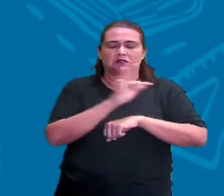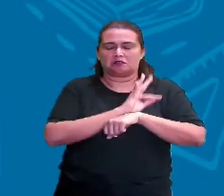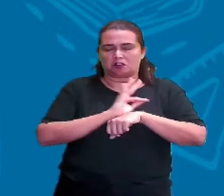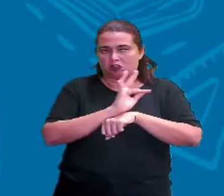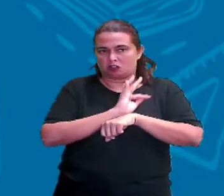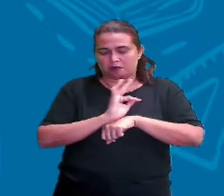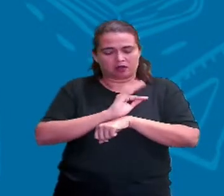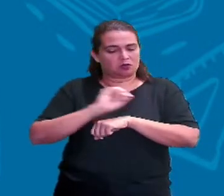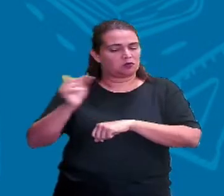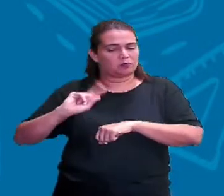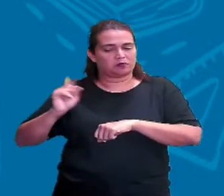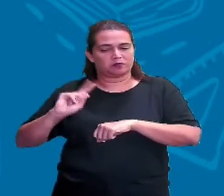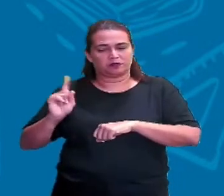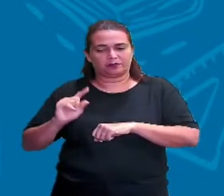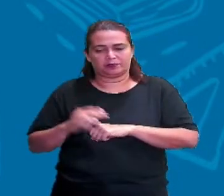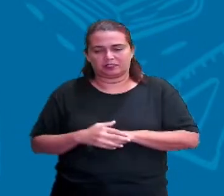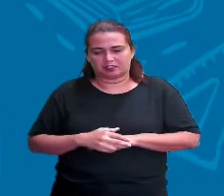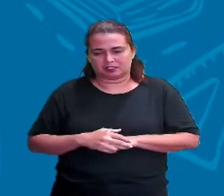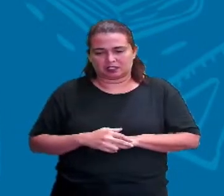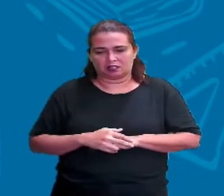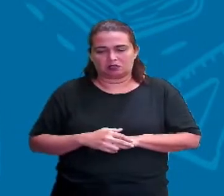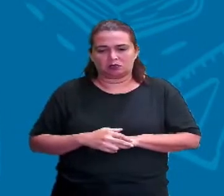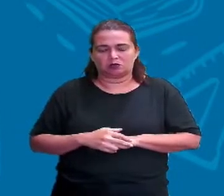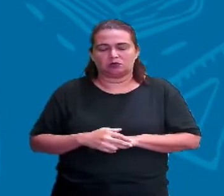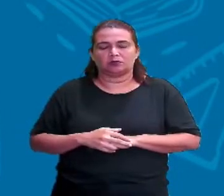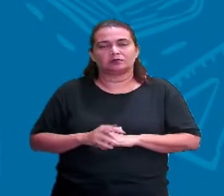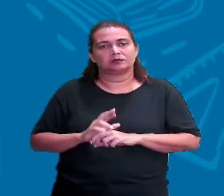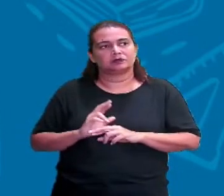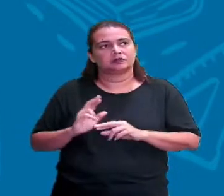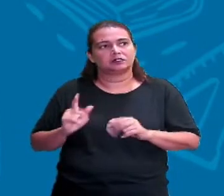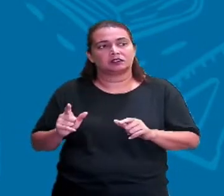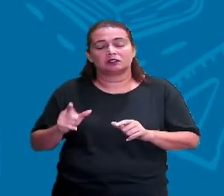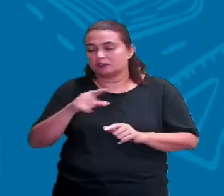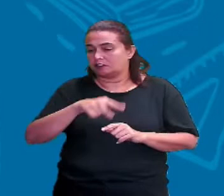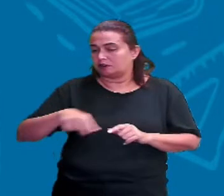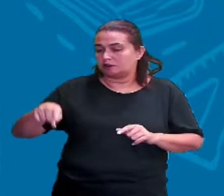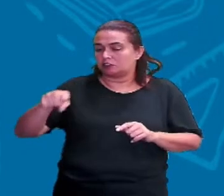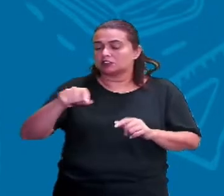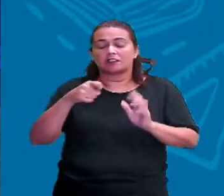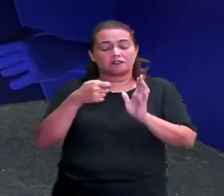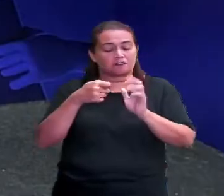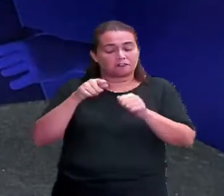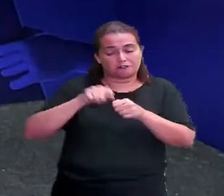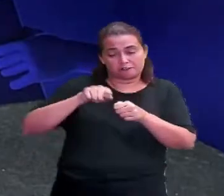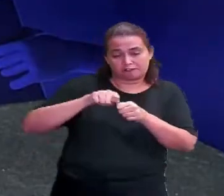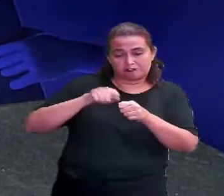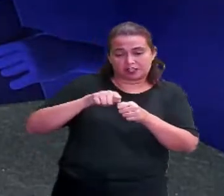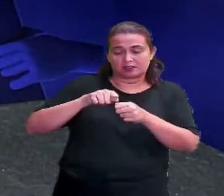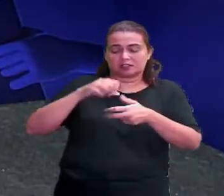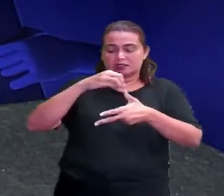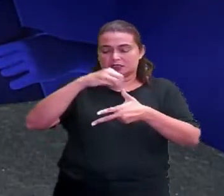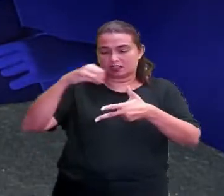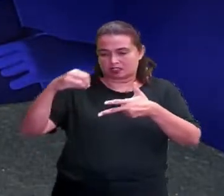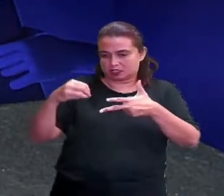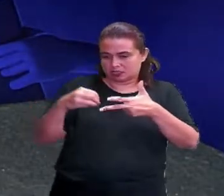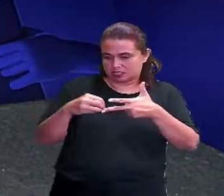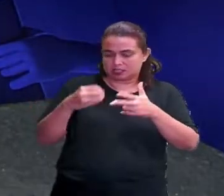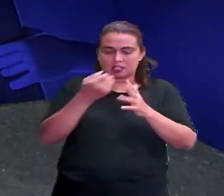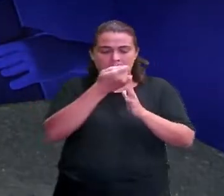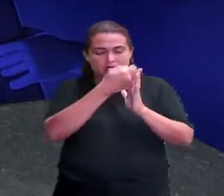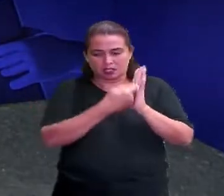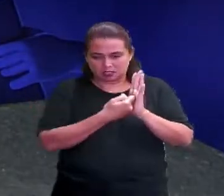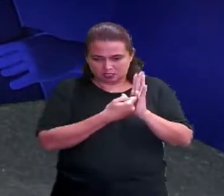são utilizadas na linguagem formal. Então, uma redação, por exemplo, do Enem, que pede a